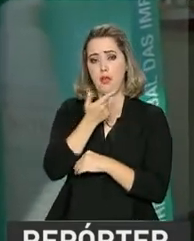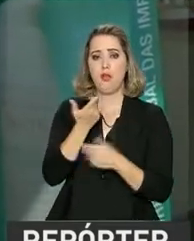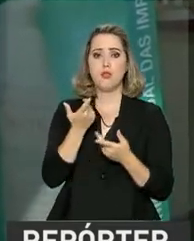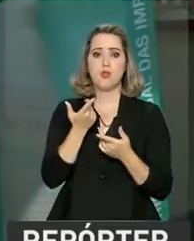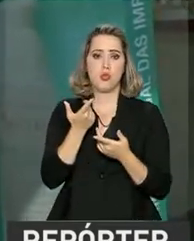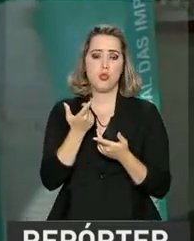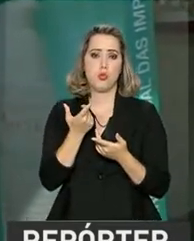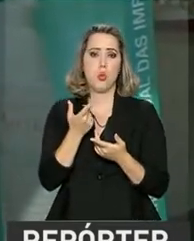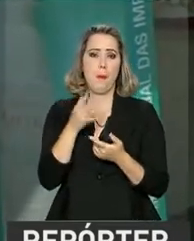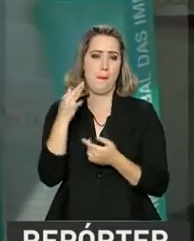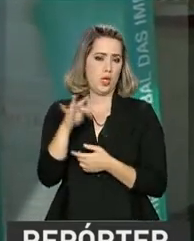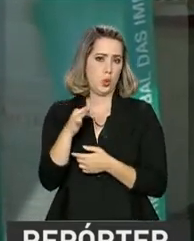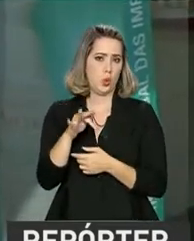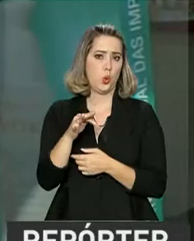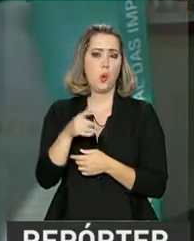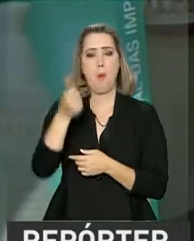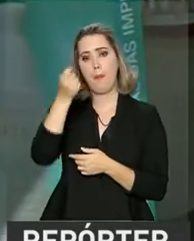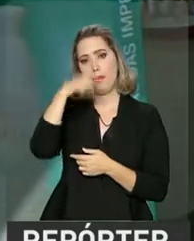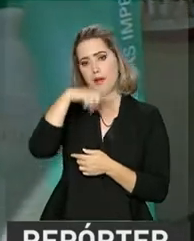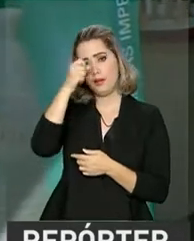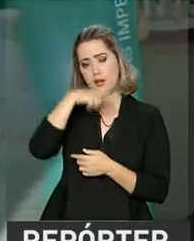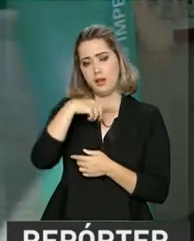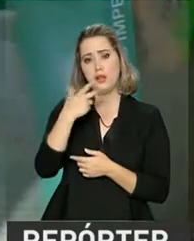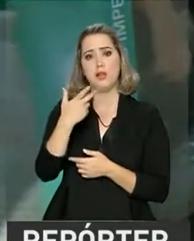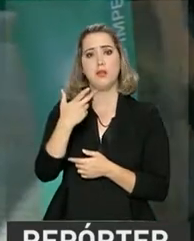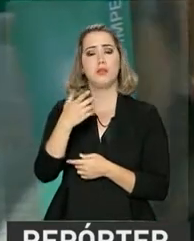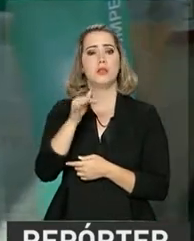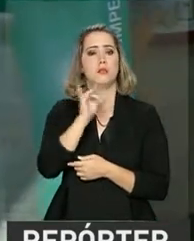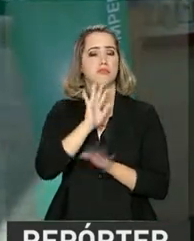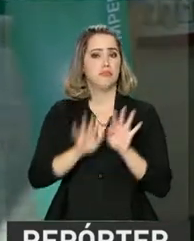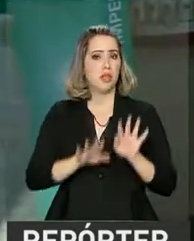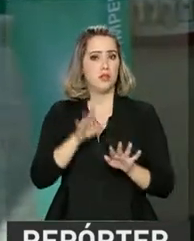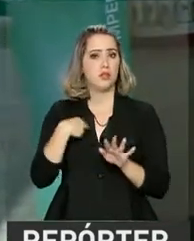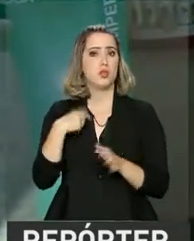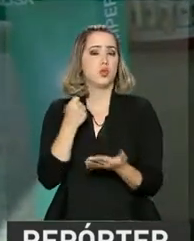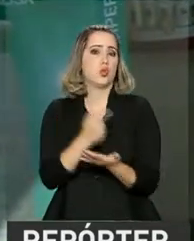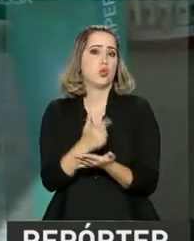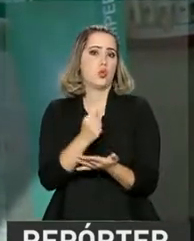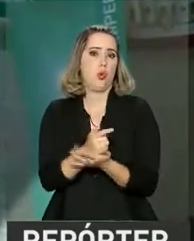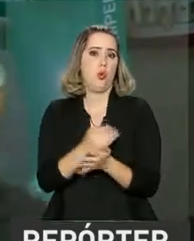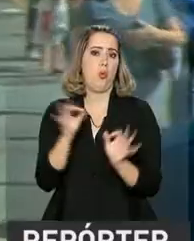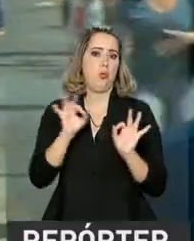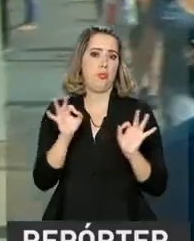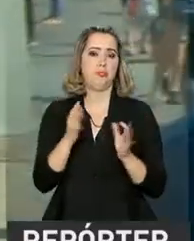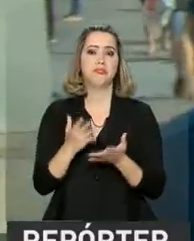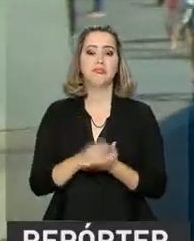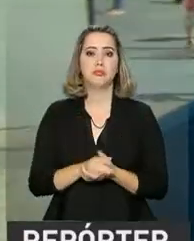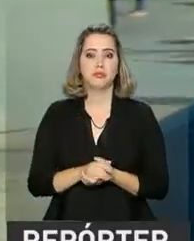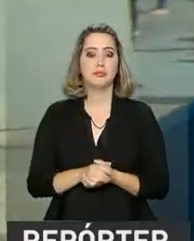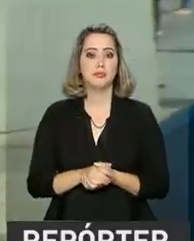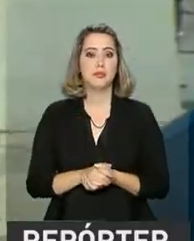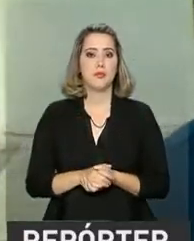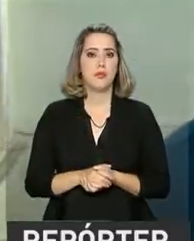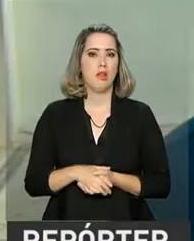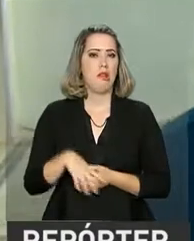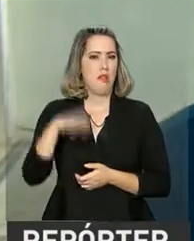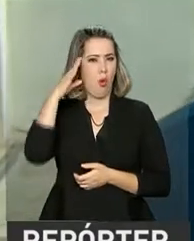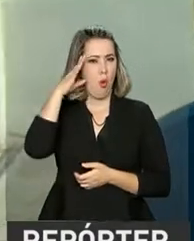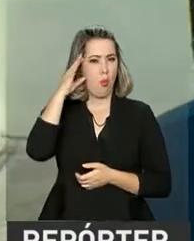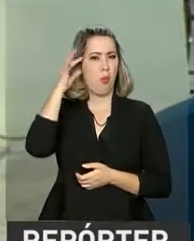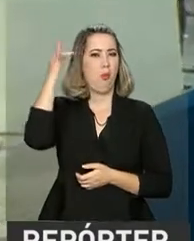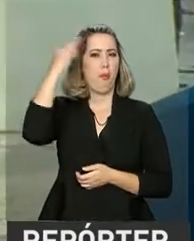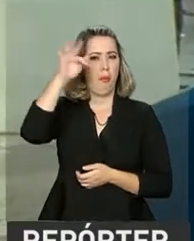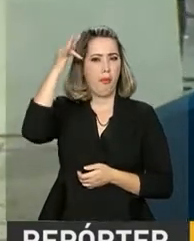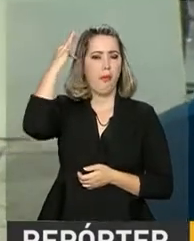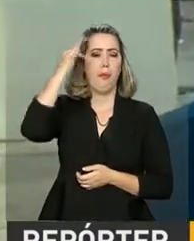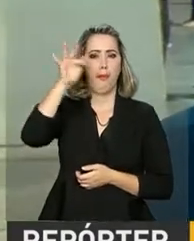remédios grito e alguma coisa assim que a gente compra sem receita mesmo né quando o dor de cabeça os veículos algo